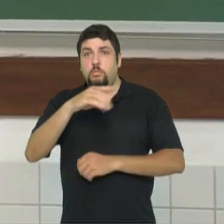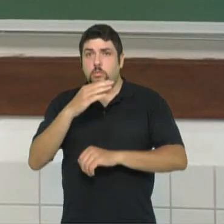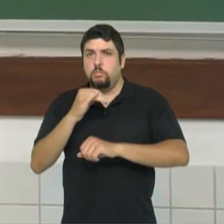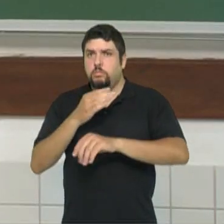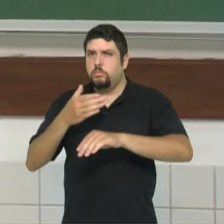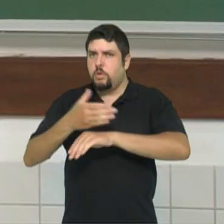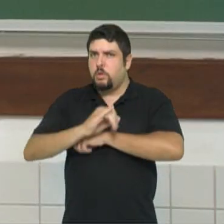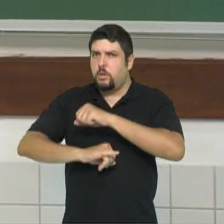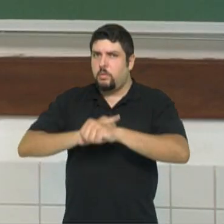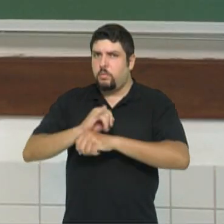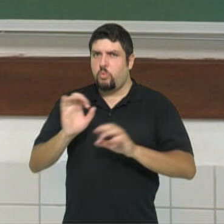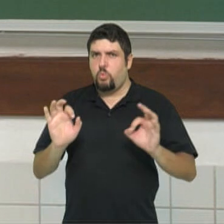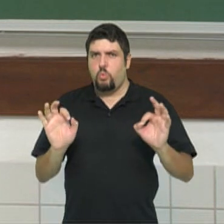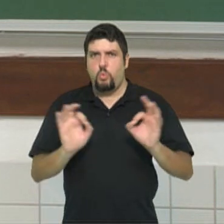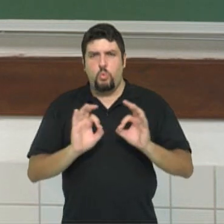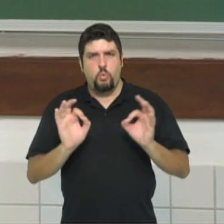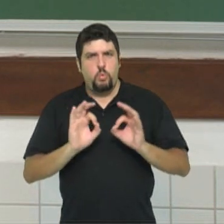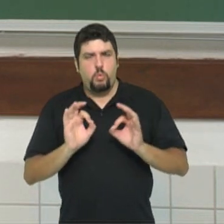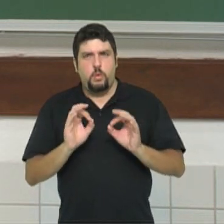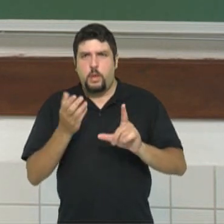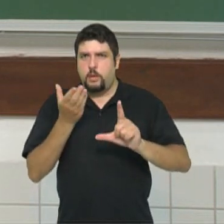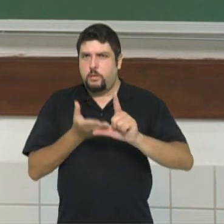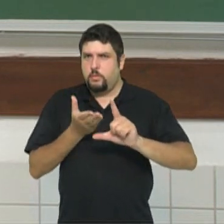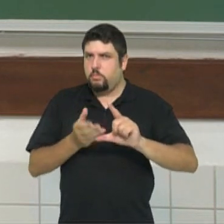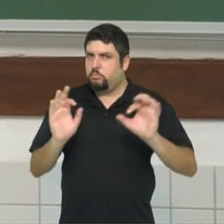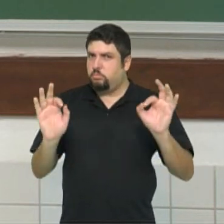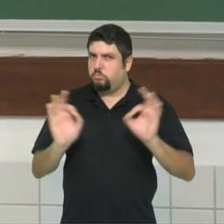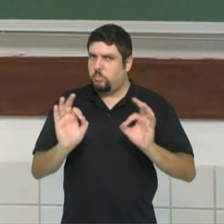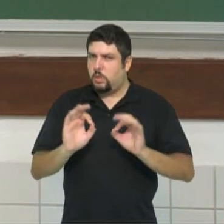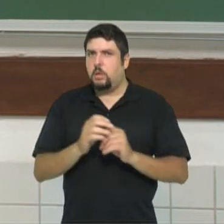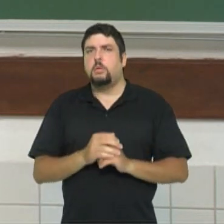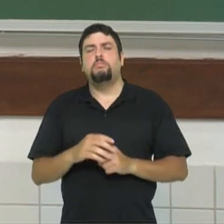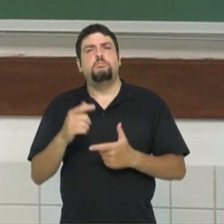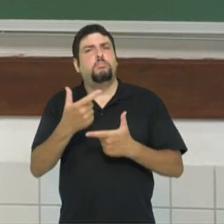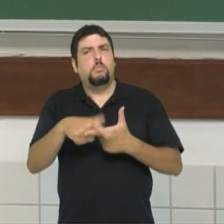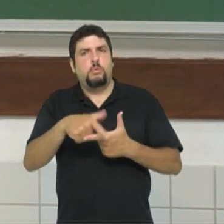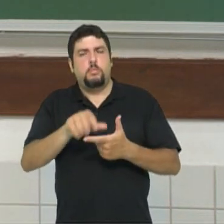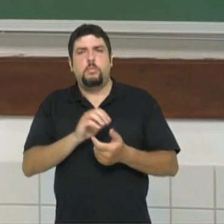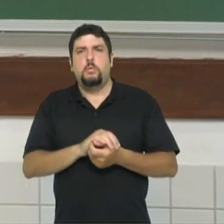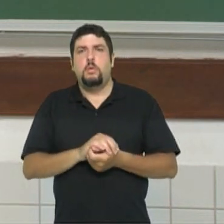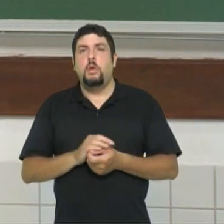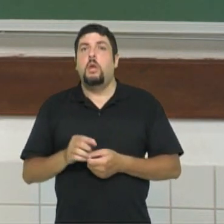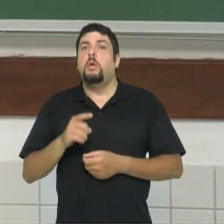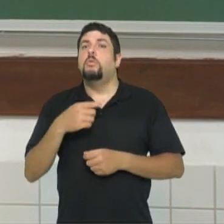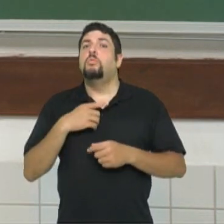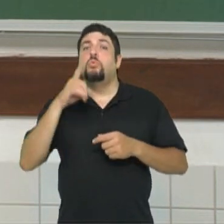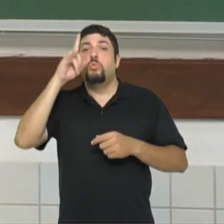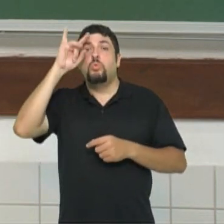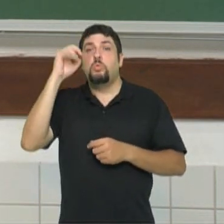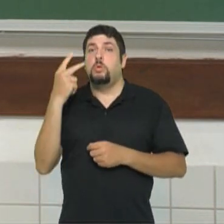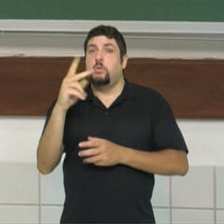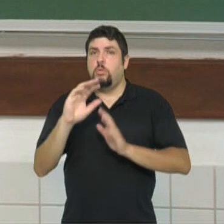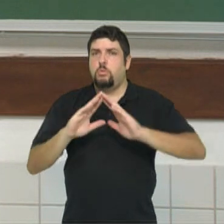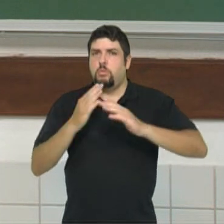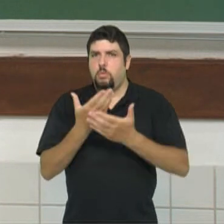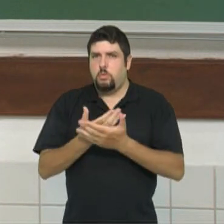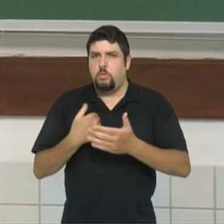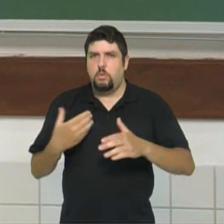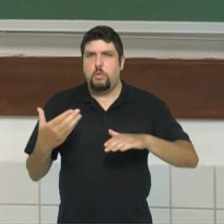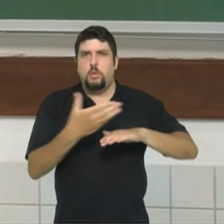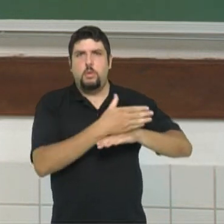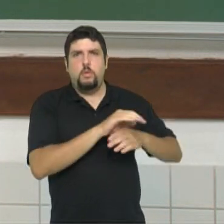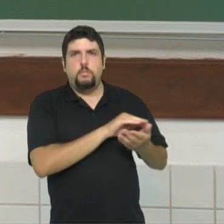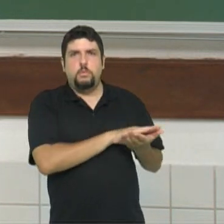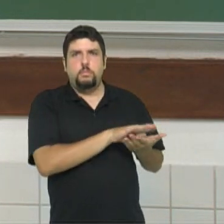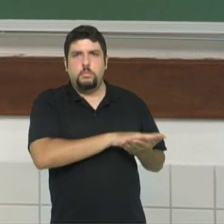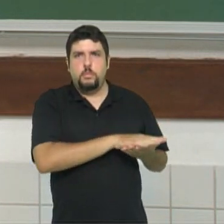consegue utilizar as plataformas digitais, lembre-se, tem um dia lá no seu colégio que você busca atividade